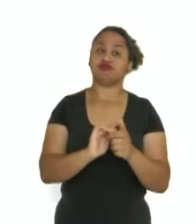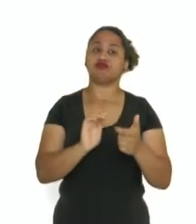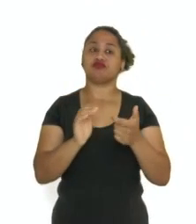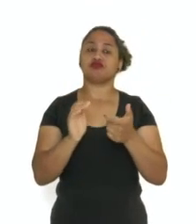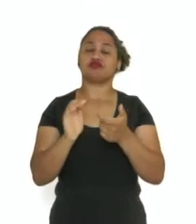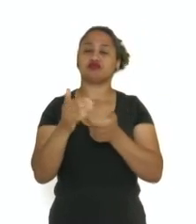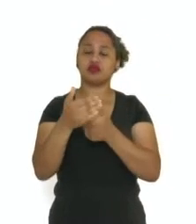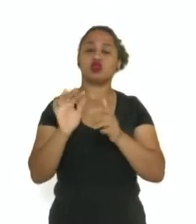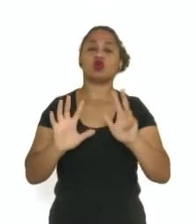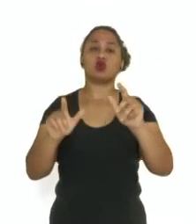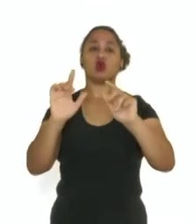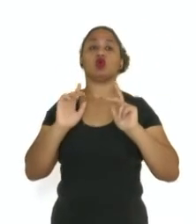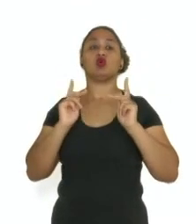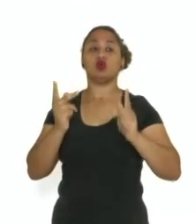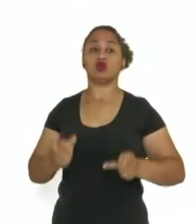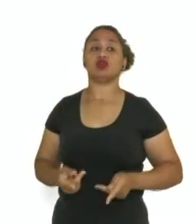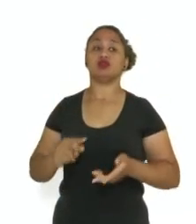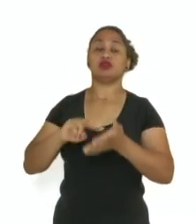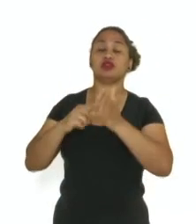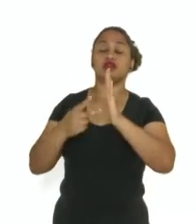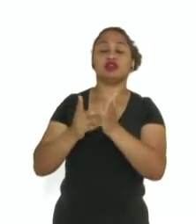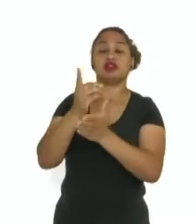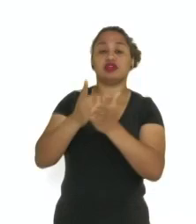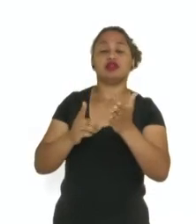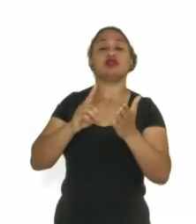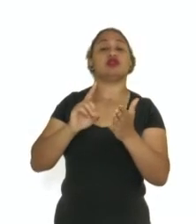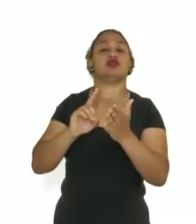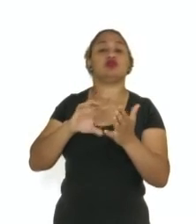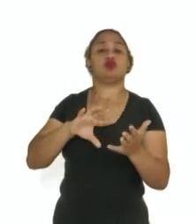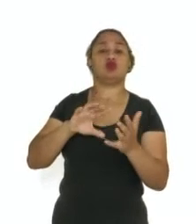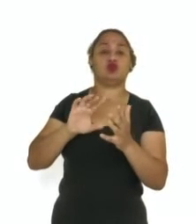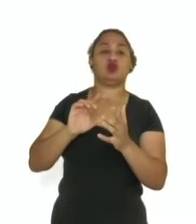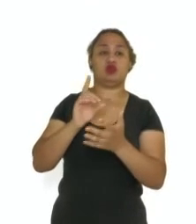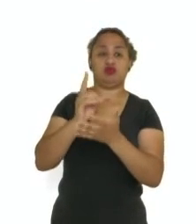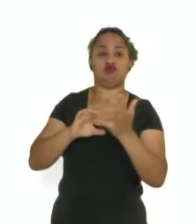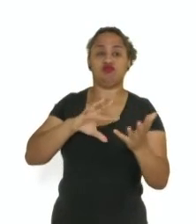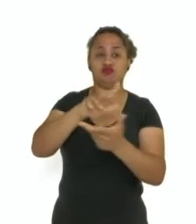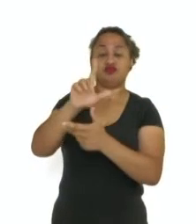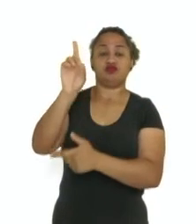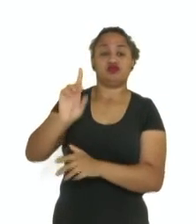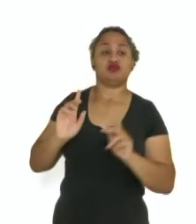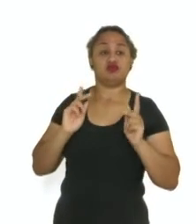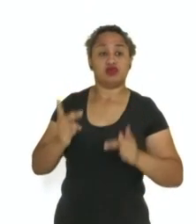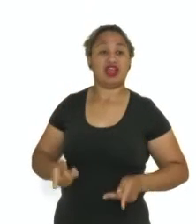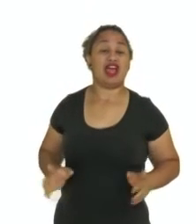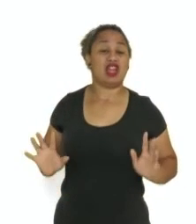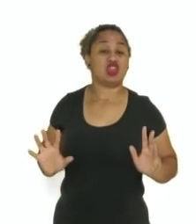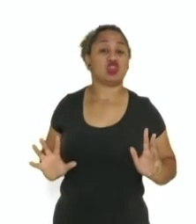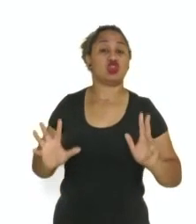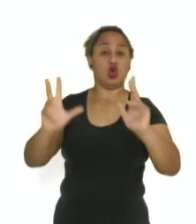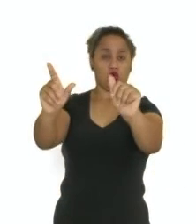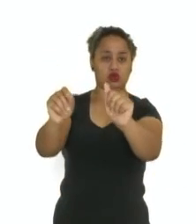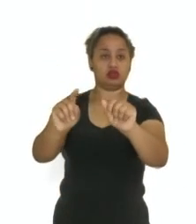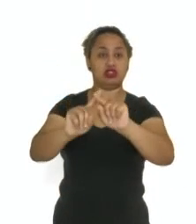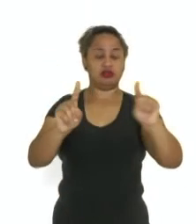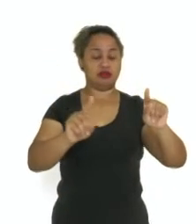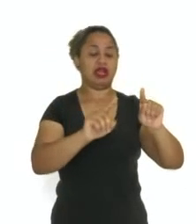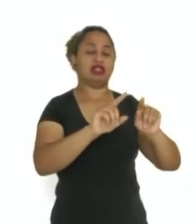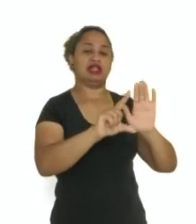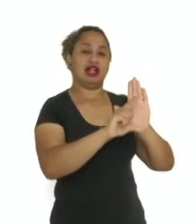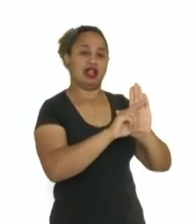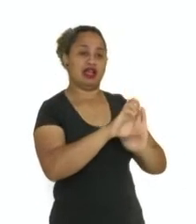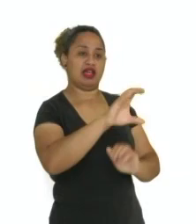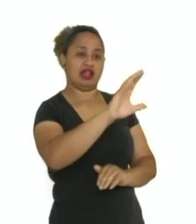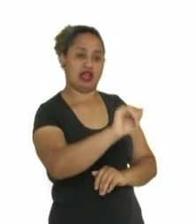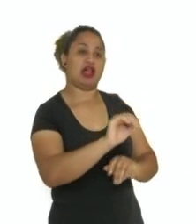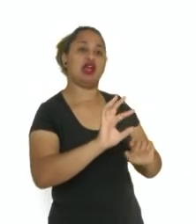todo ser humano revela que a Declaração Universal dos Direitos Humanos abrange todos os seres humanos. Já o ECA abrange